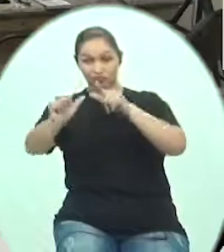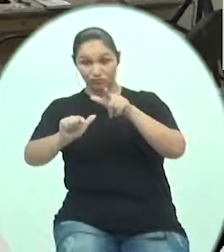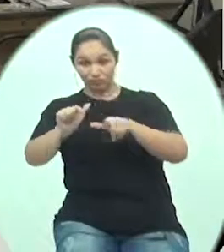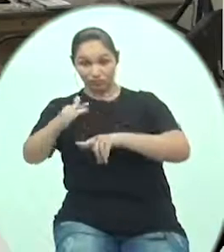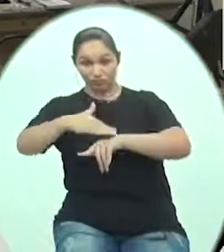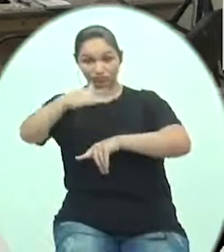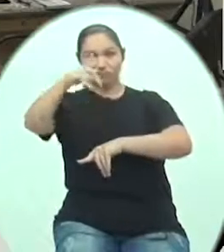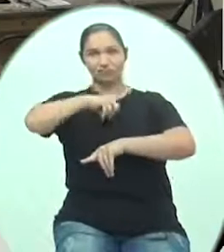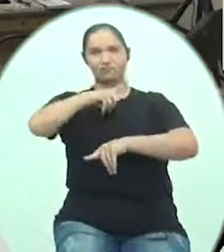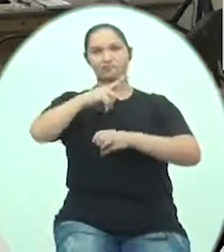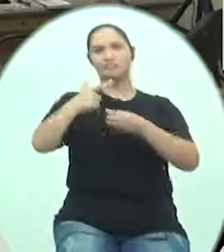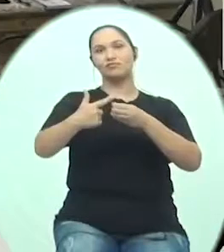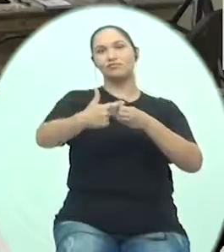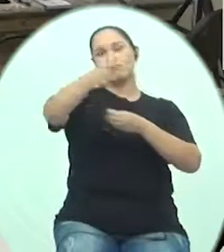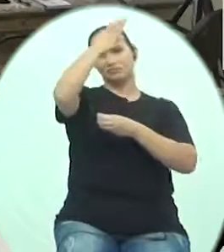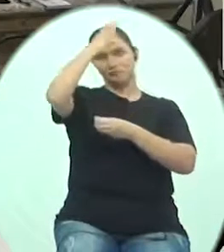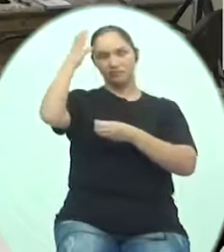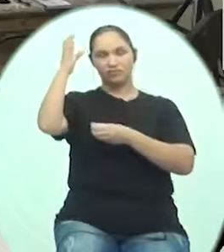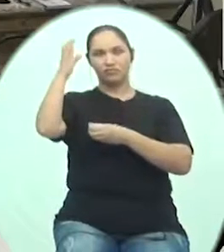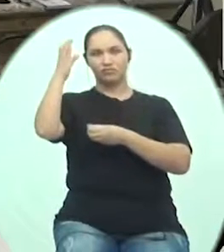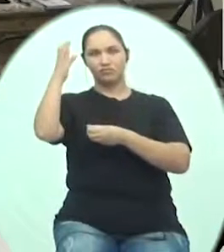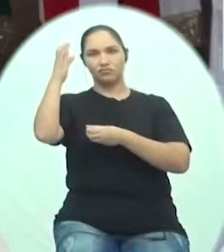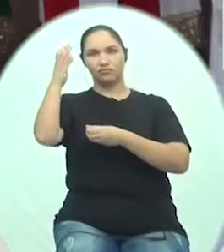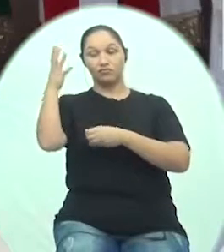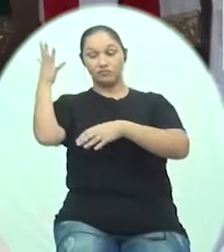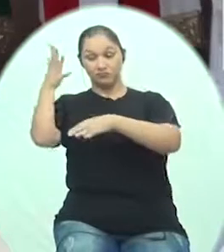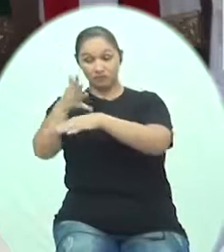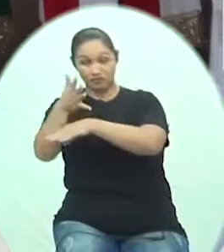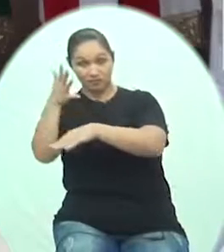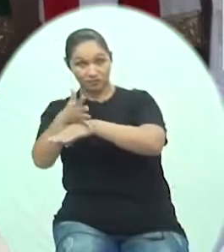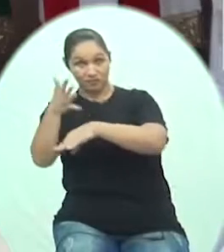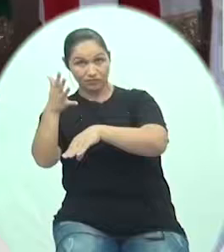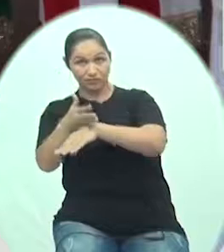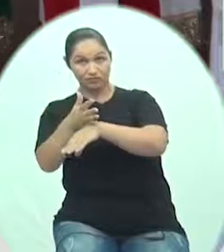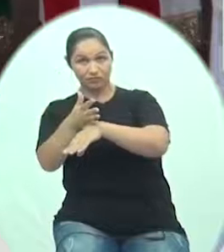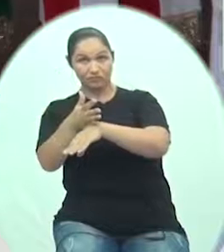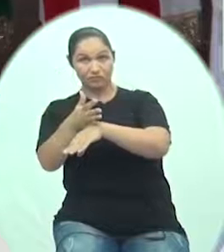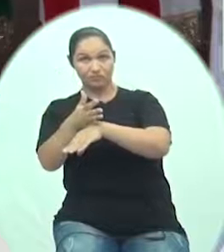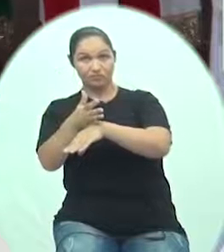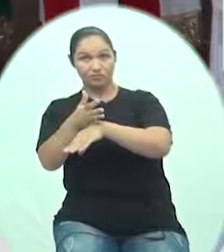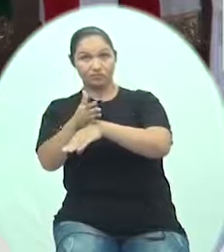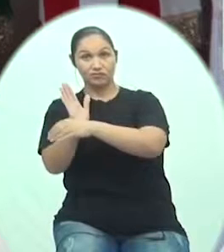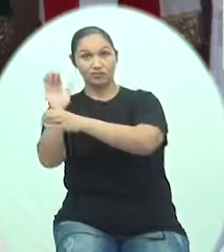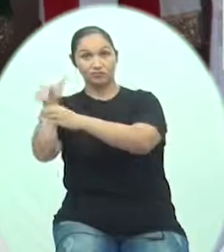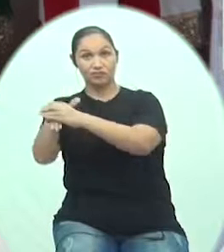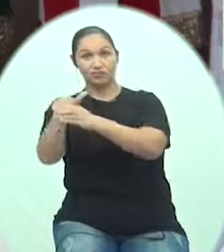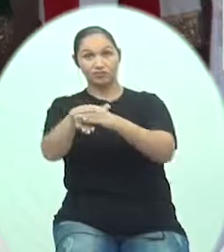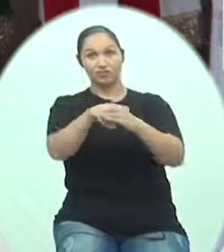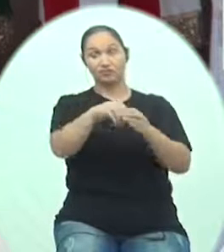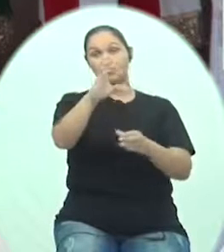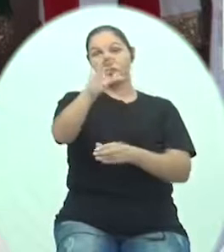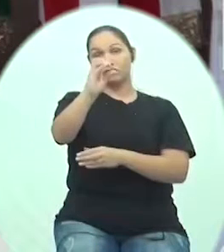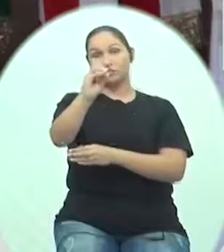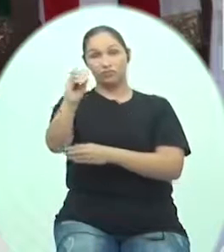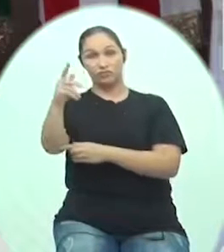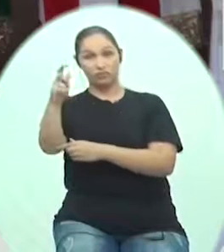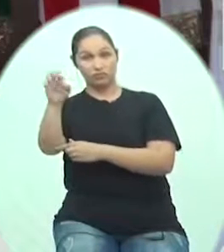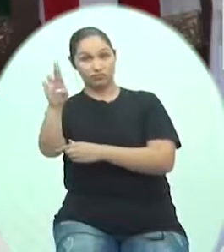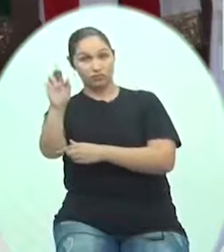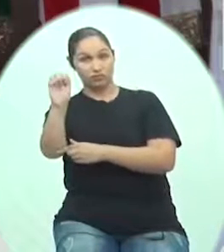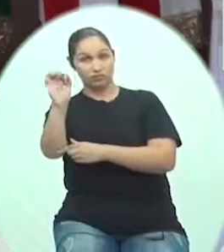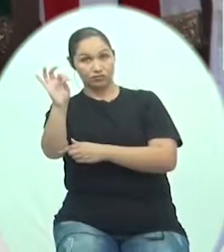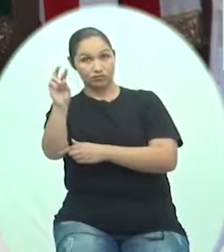cidade participamos do da eleição da cooperativa no último sábado onde lá